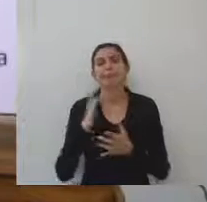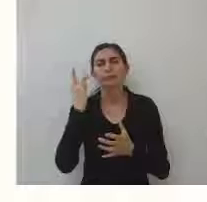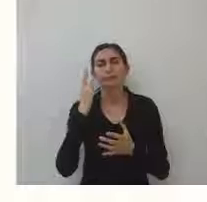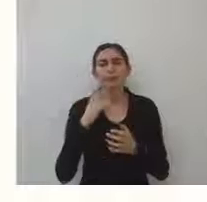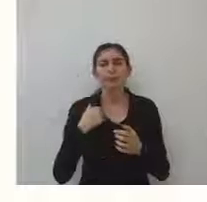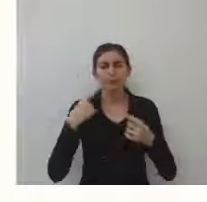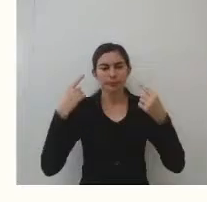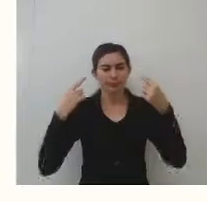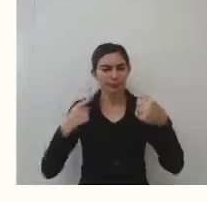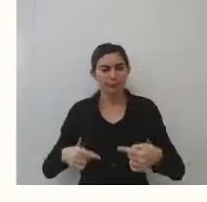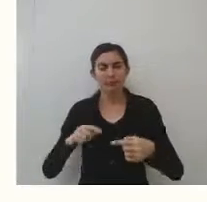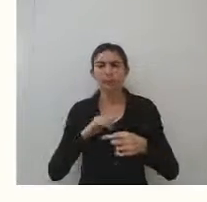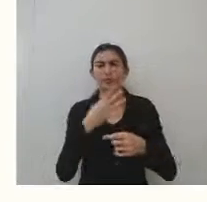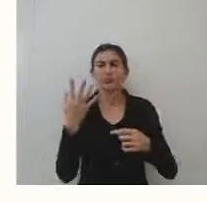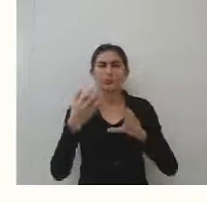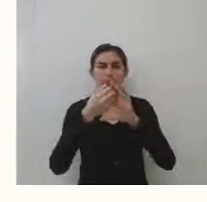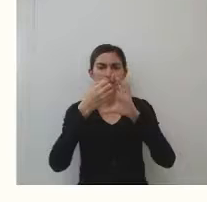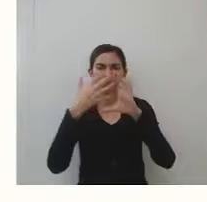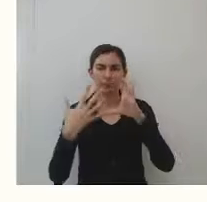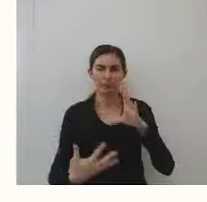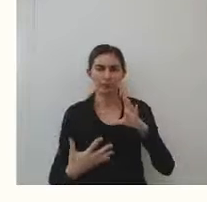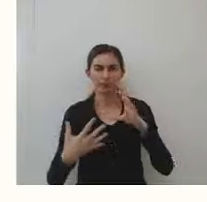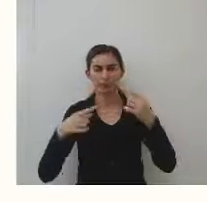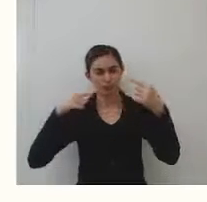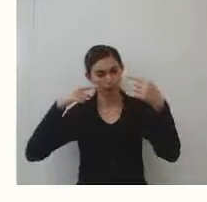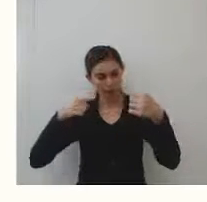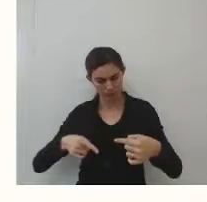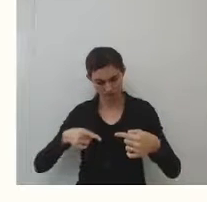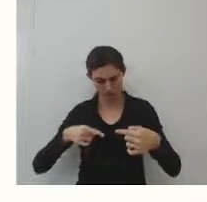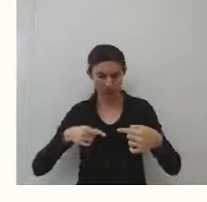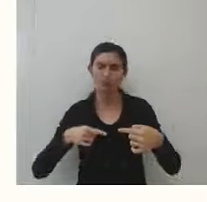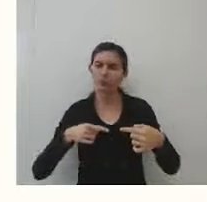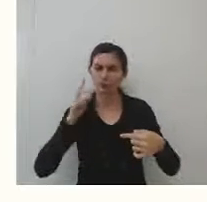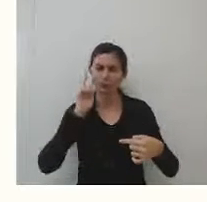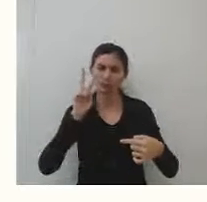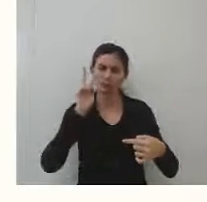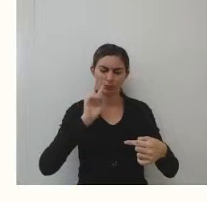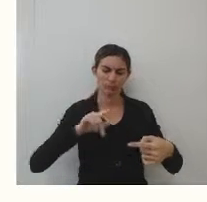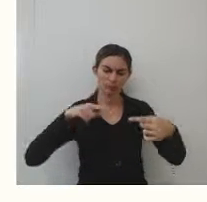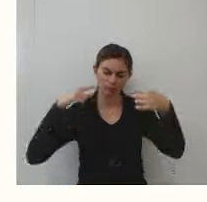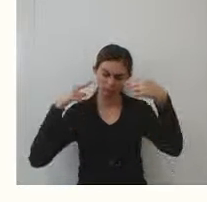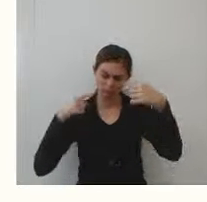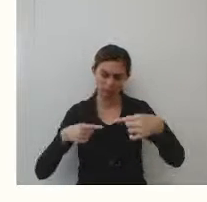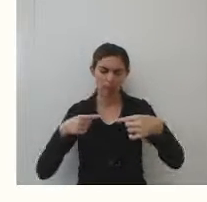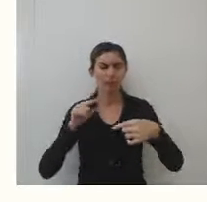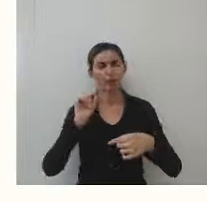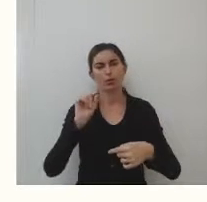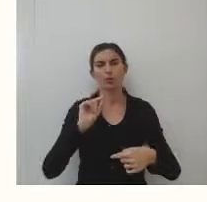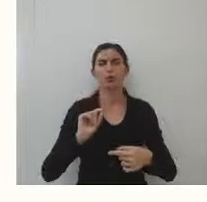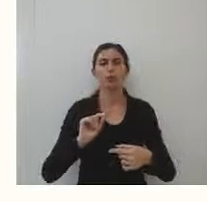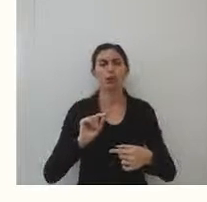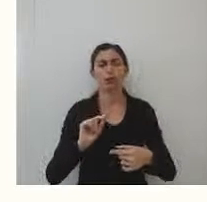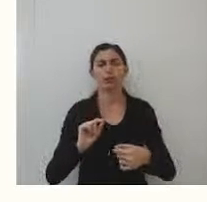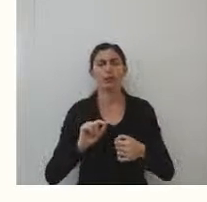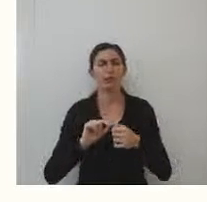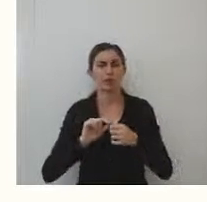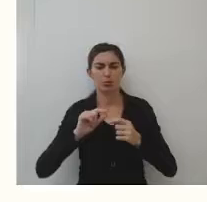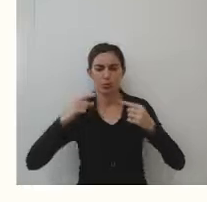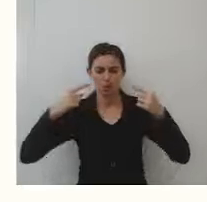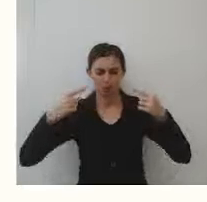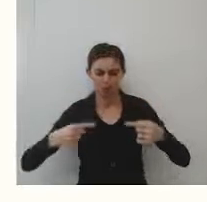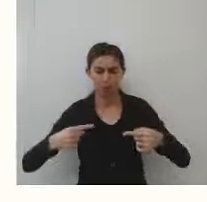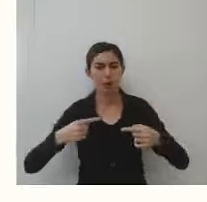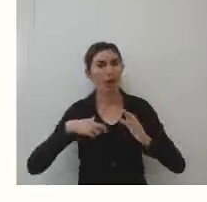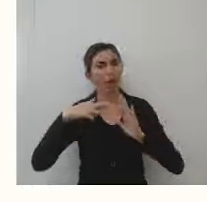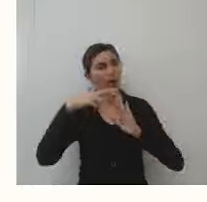Na competição, quais são as características de uma competição? Lembrando que uma competição, gente, ela é formada